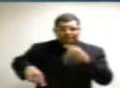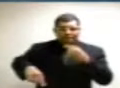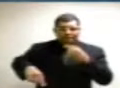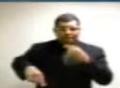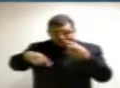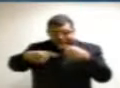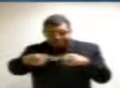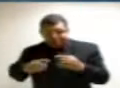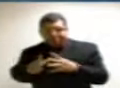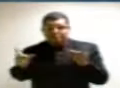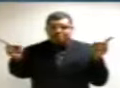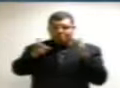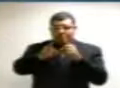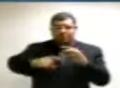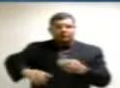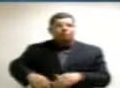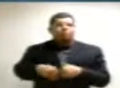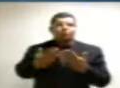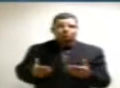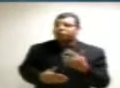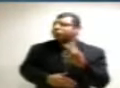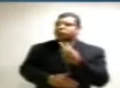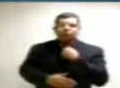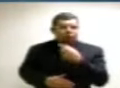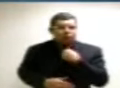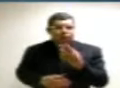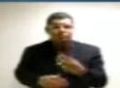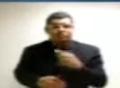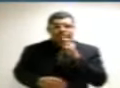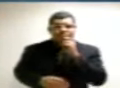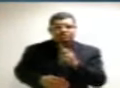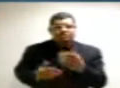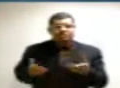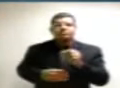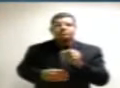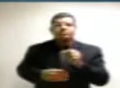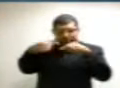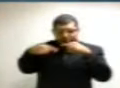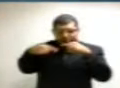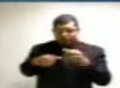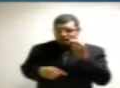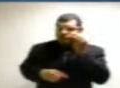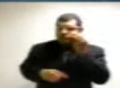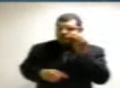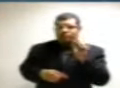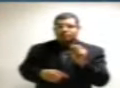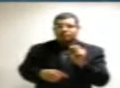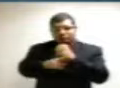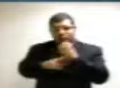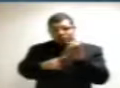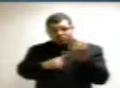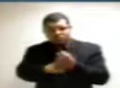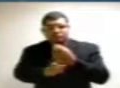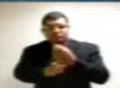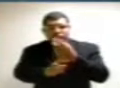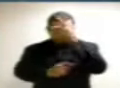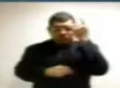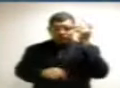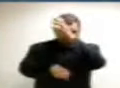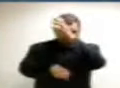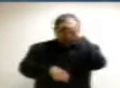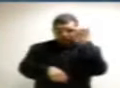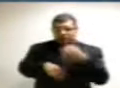de debates tão pequenos. E não pode ser objeto de desconfiança da sociedade e do povo